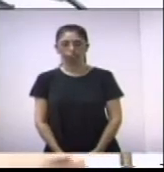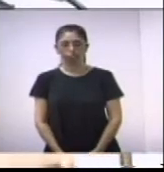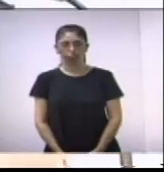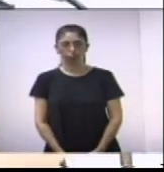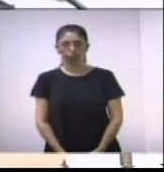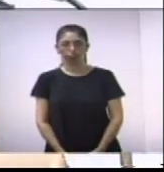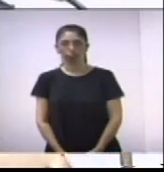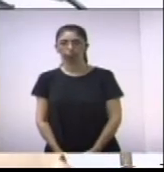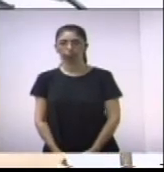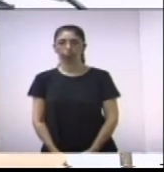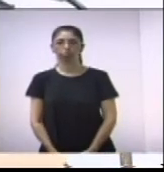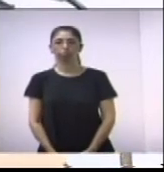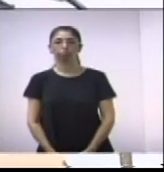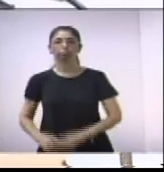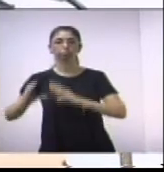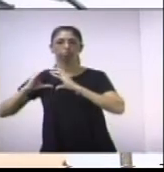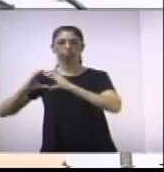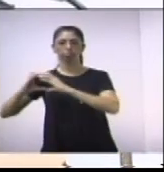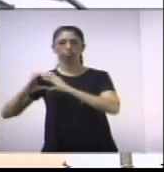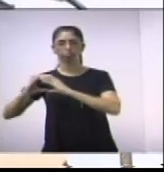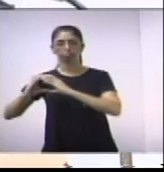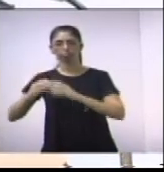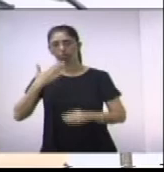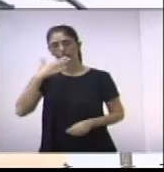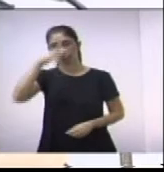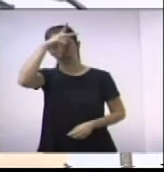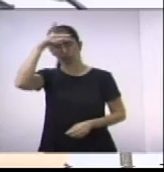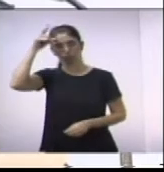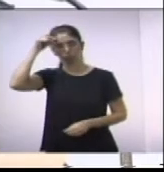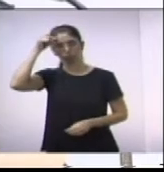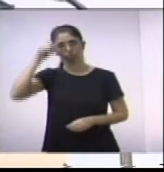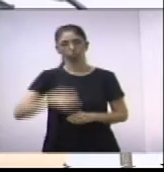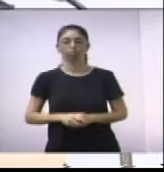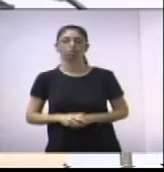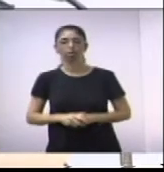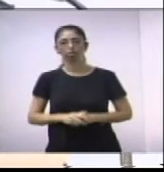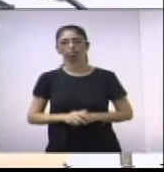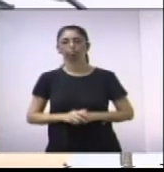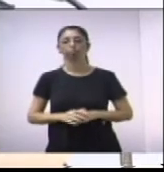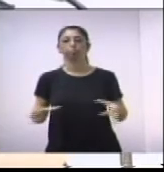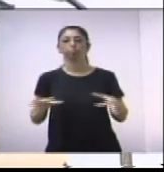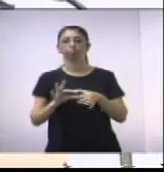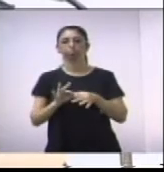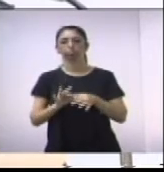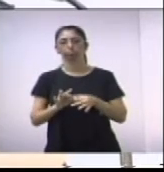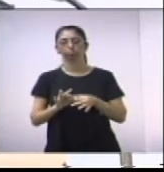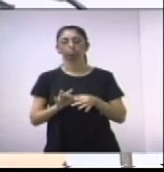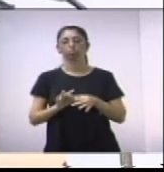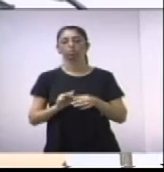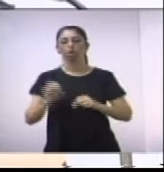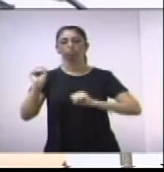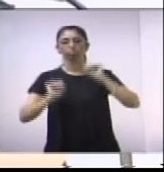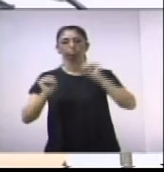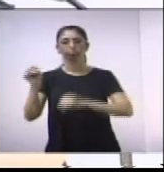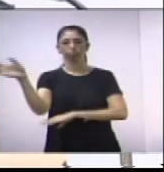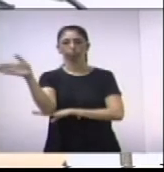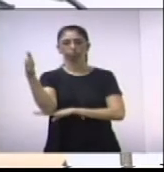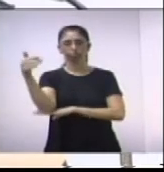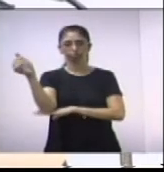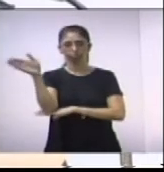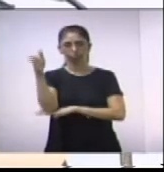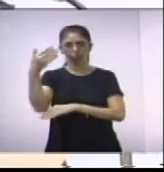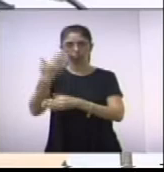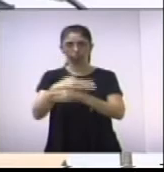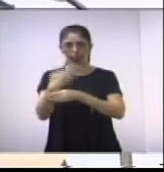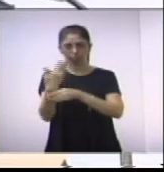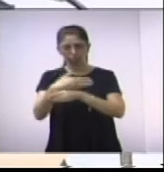Número 196, do vereador Zé Coco, que solicita ao Executivo, junto à Rota das Bandeiras, a instalação de guard-rail ou defesa metálica